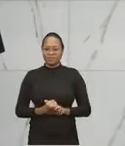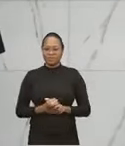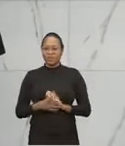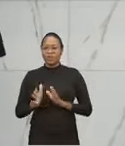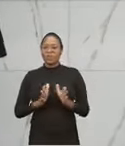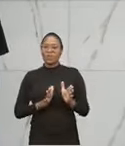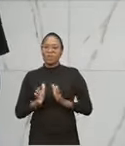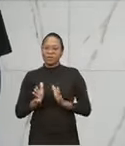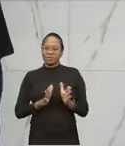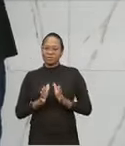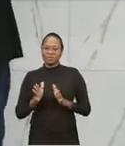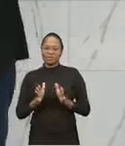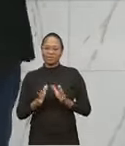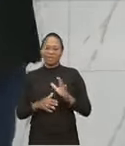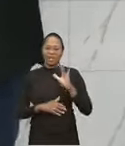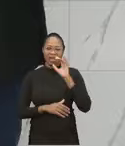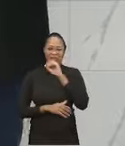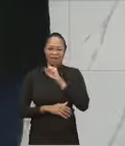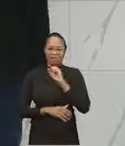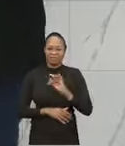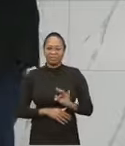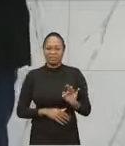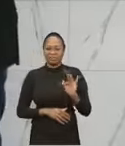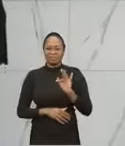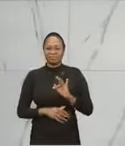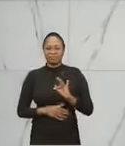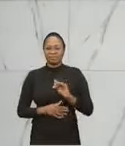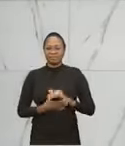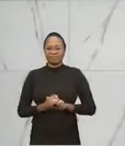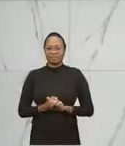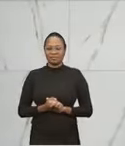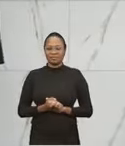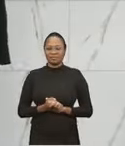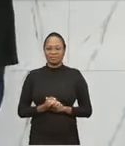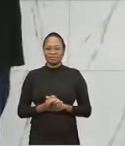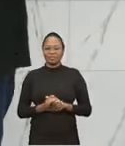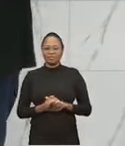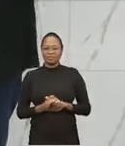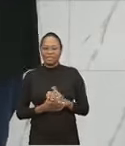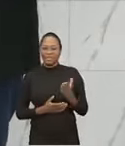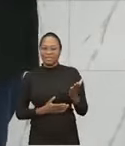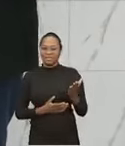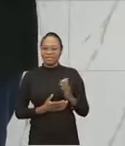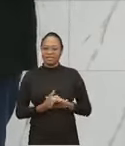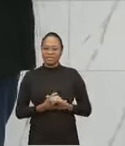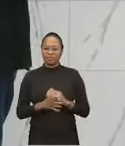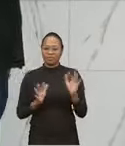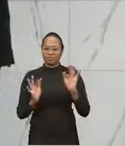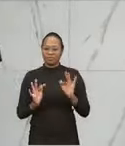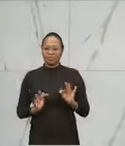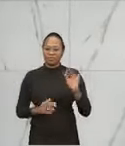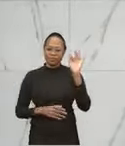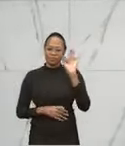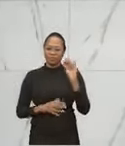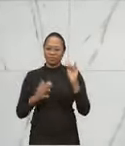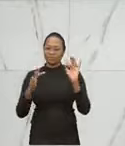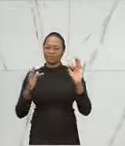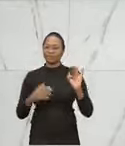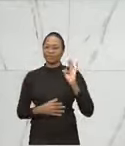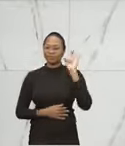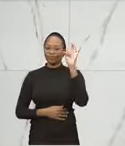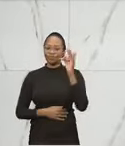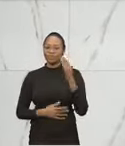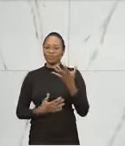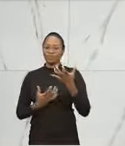acesso mais rápido para a universidade. E Jefferson, sonhando em um futuro melhor, saiu da sua